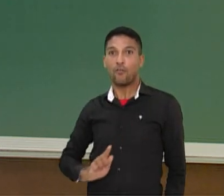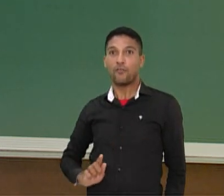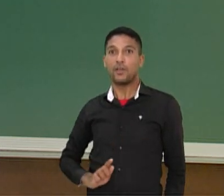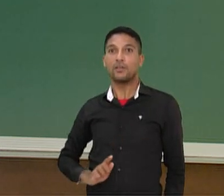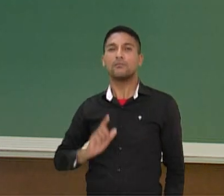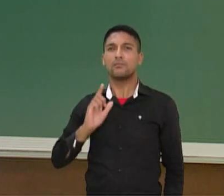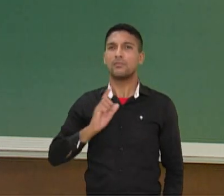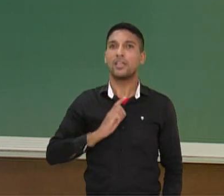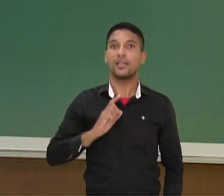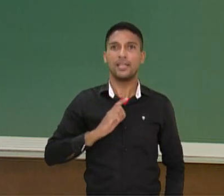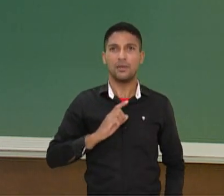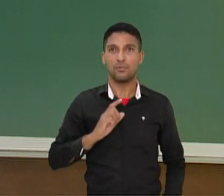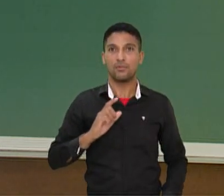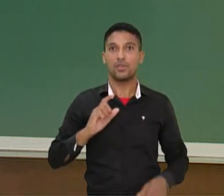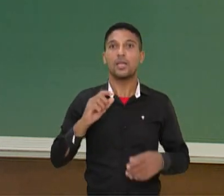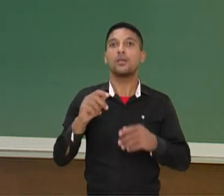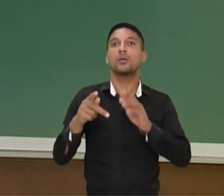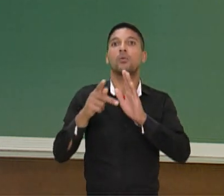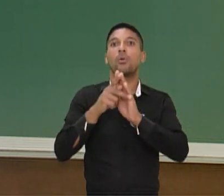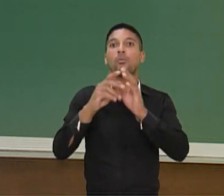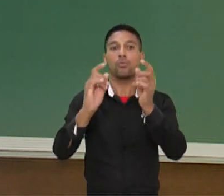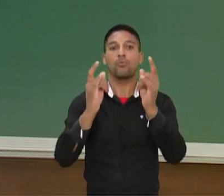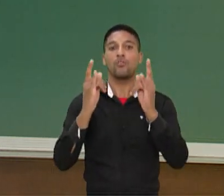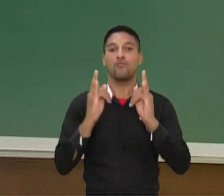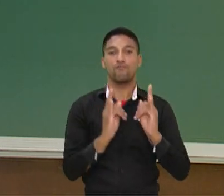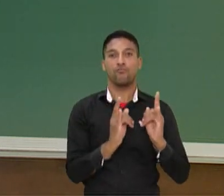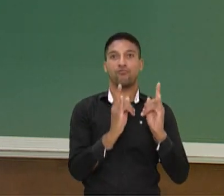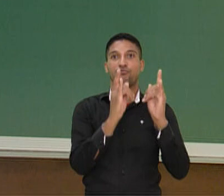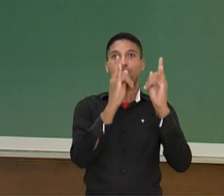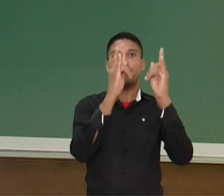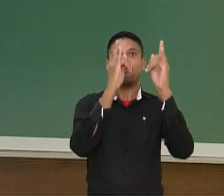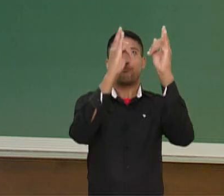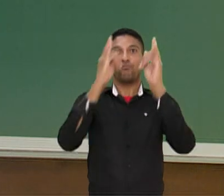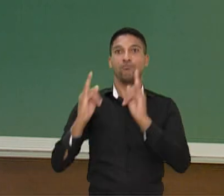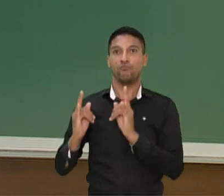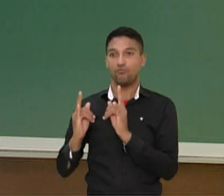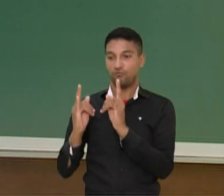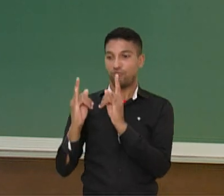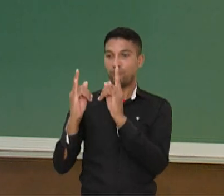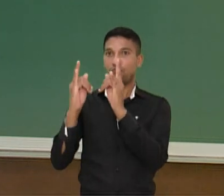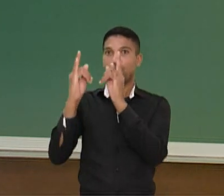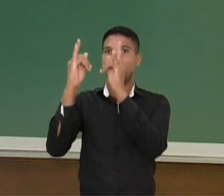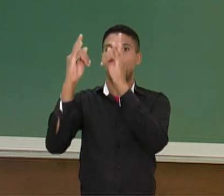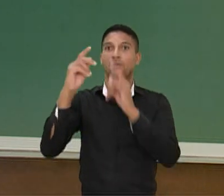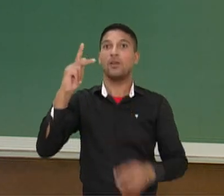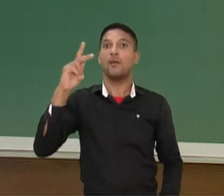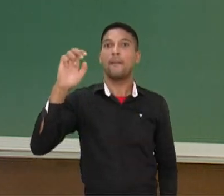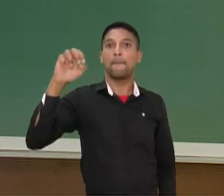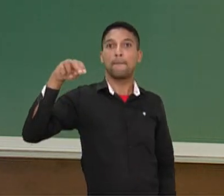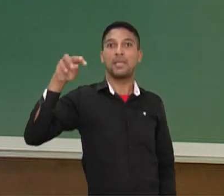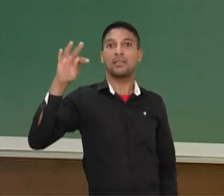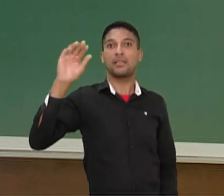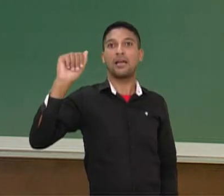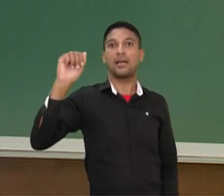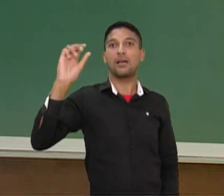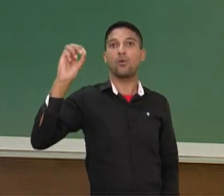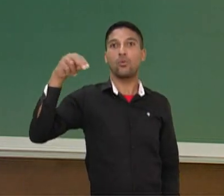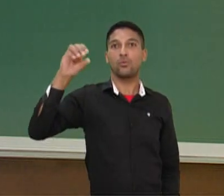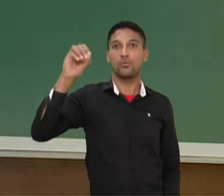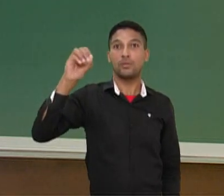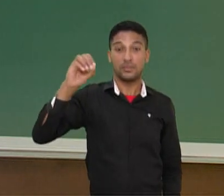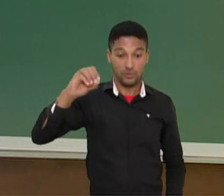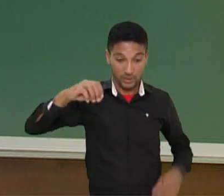ele tem esse nome? Se você pegar foto na internet, olhando de cima, a estrutura dos prédios forma